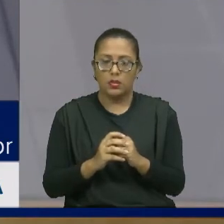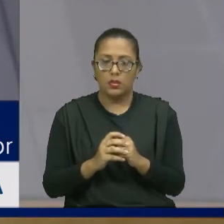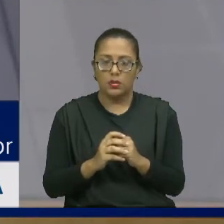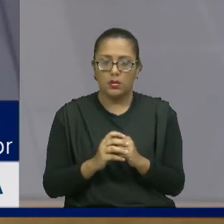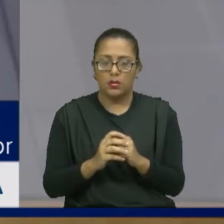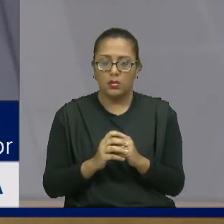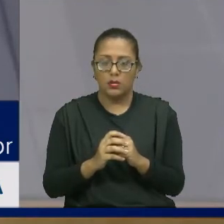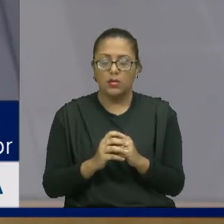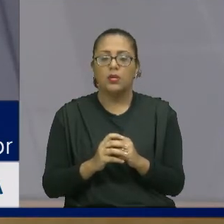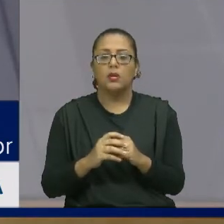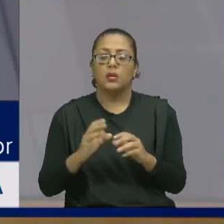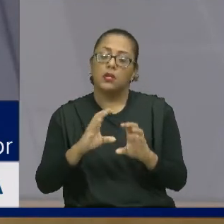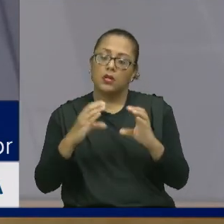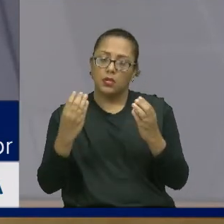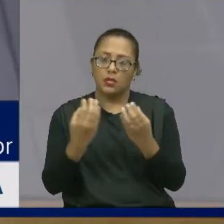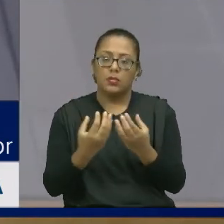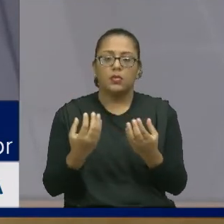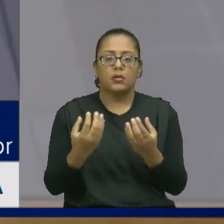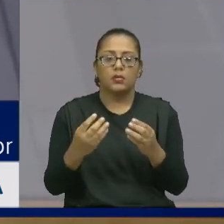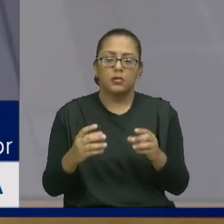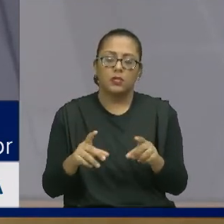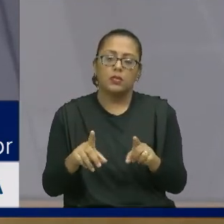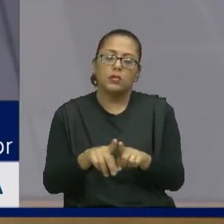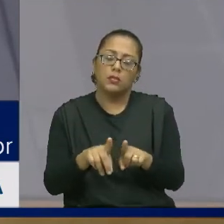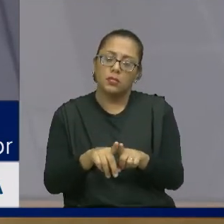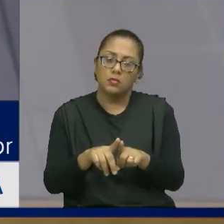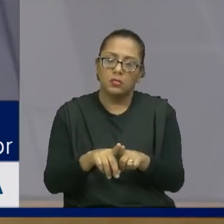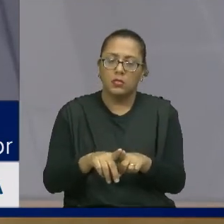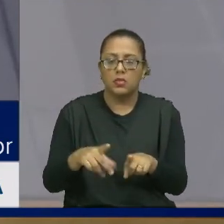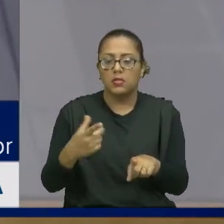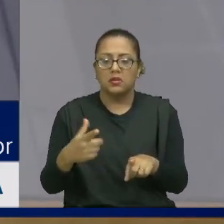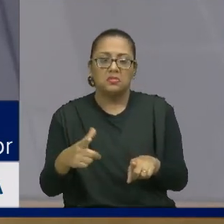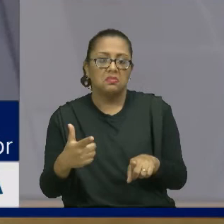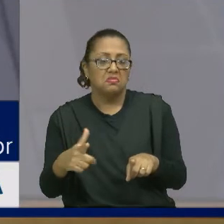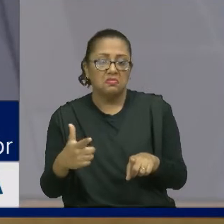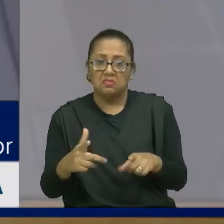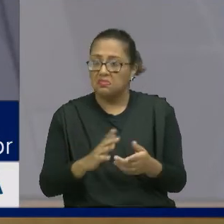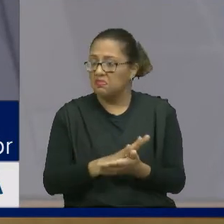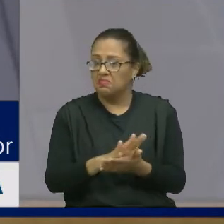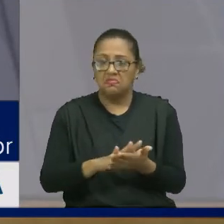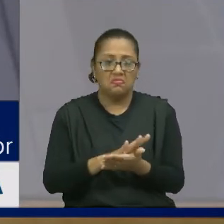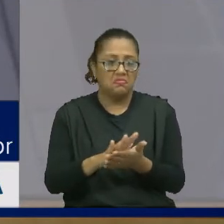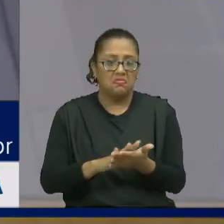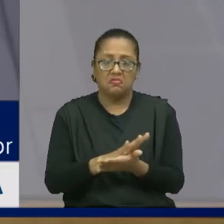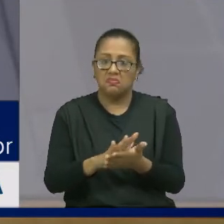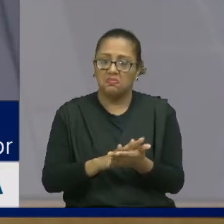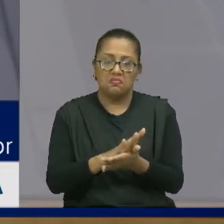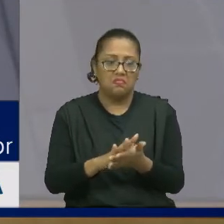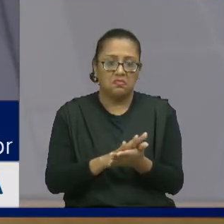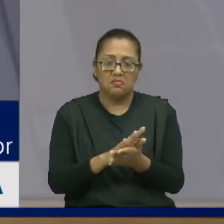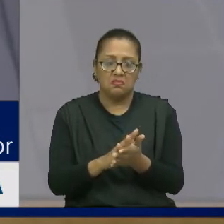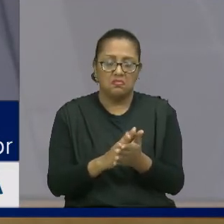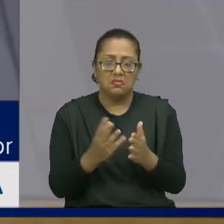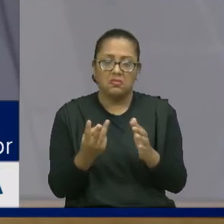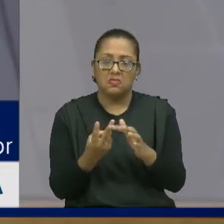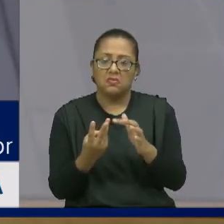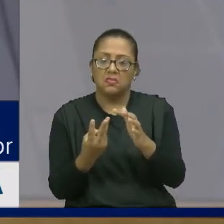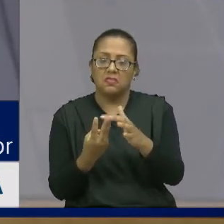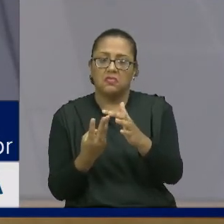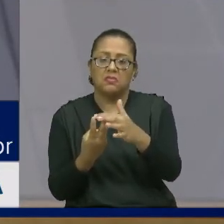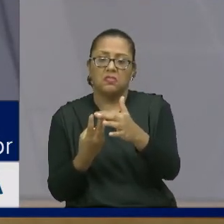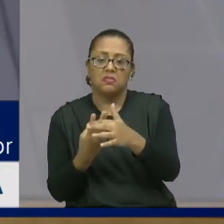às câmaras comuns. Não exigem demandas suficiente para 3 câmaras, podendo